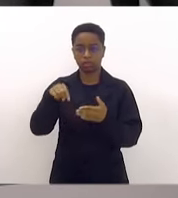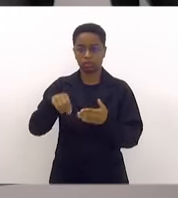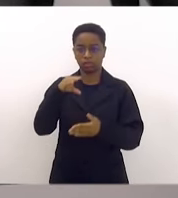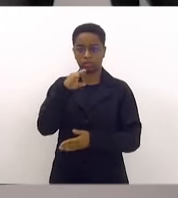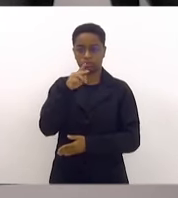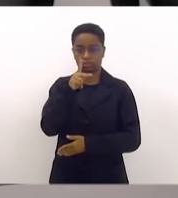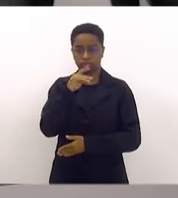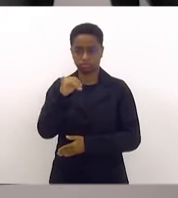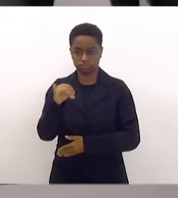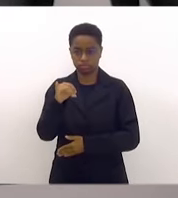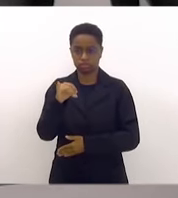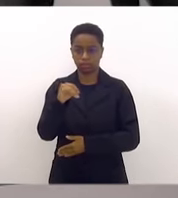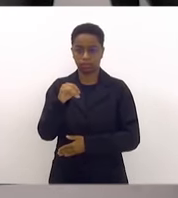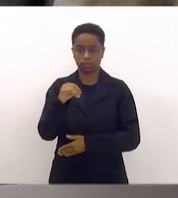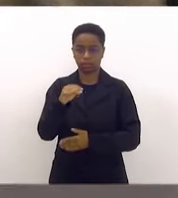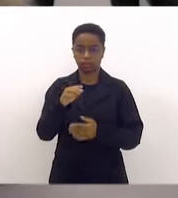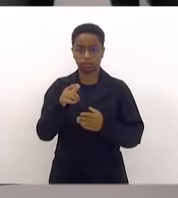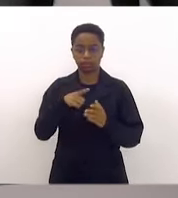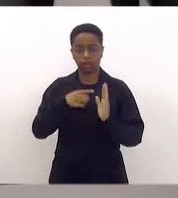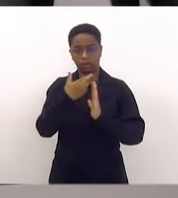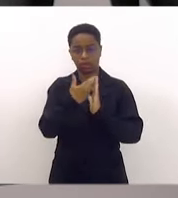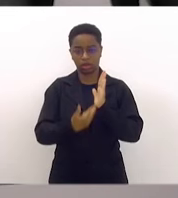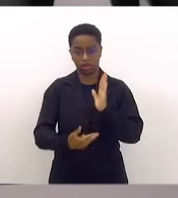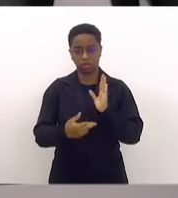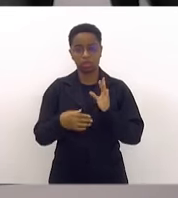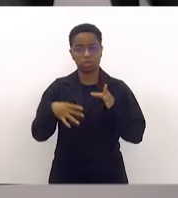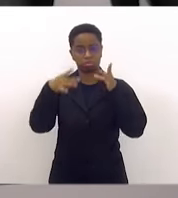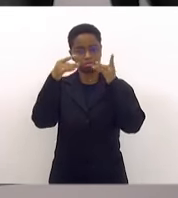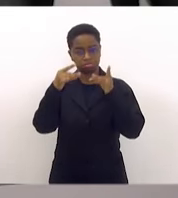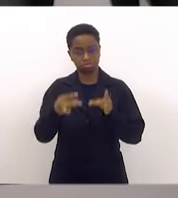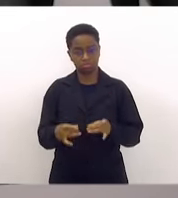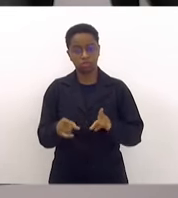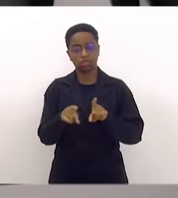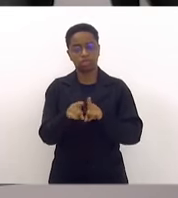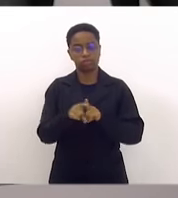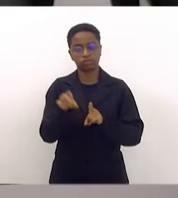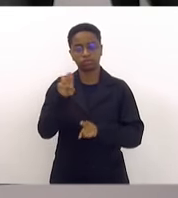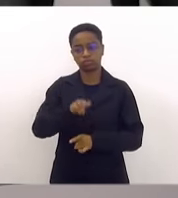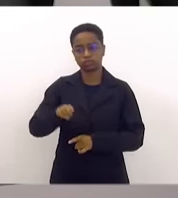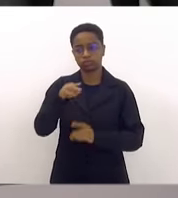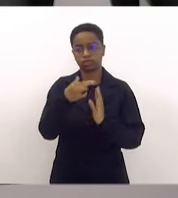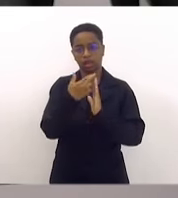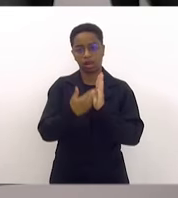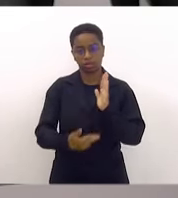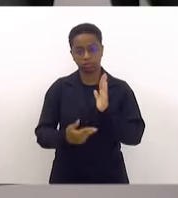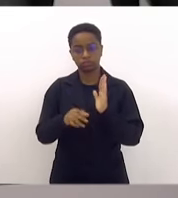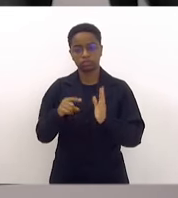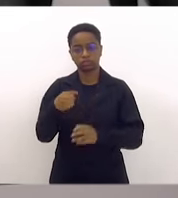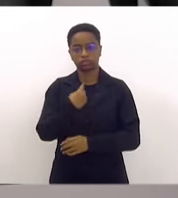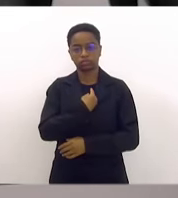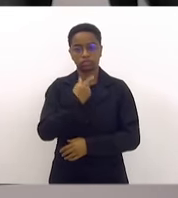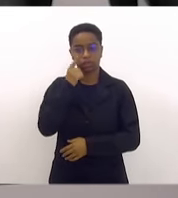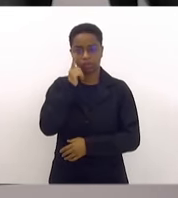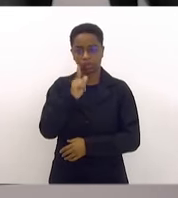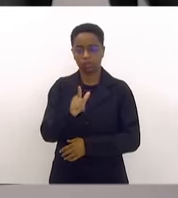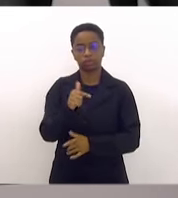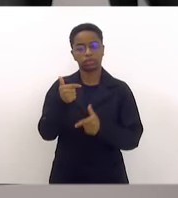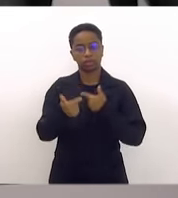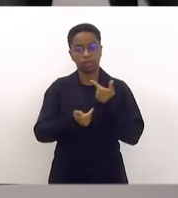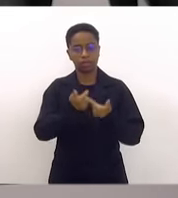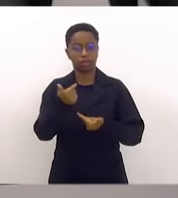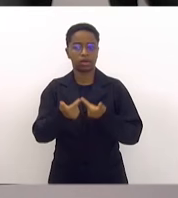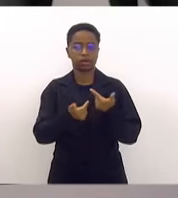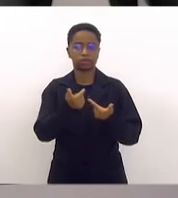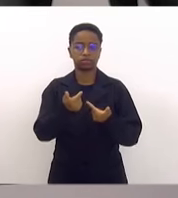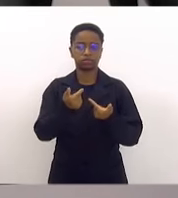CPI ela vai dar um relatório robusto e eu acho que através desse a gente tem que que trabalhar para que